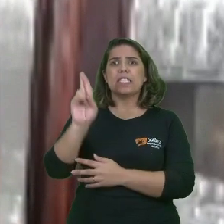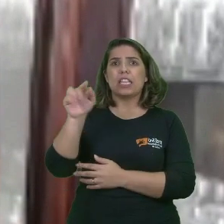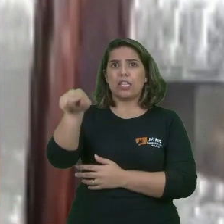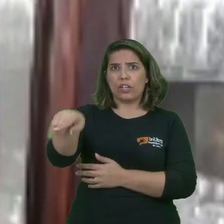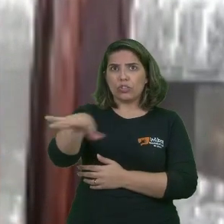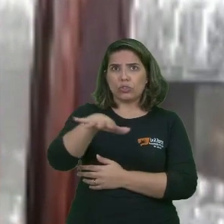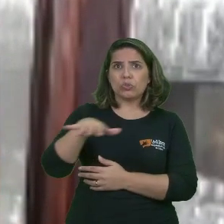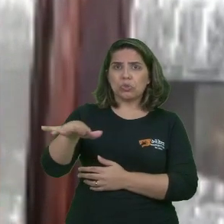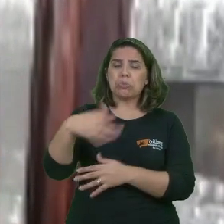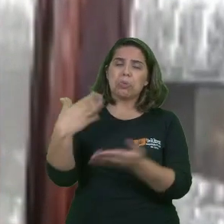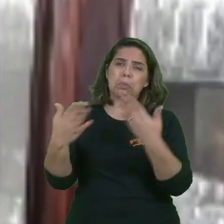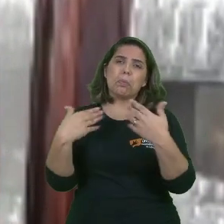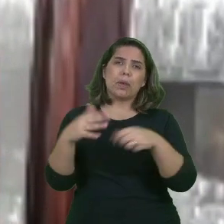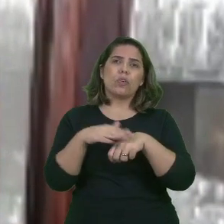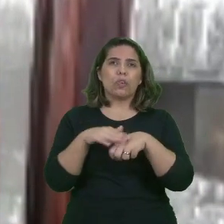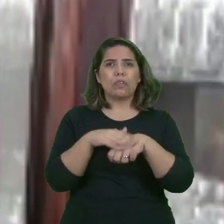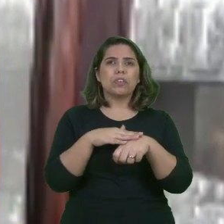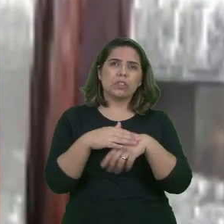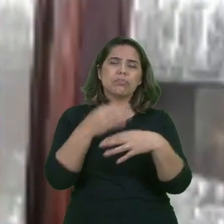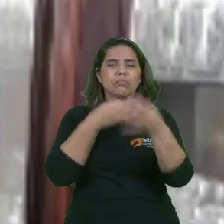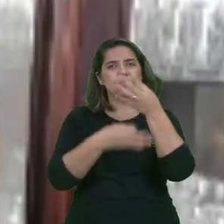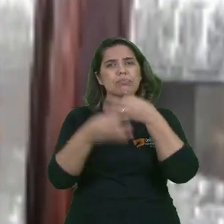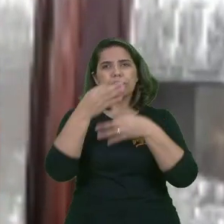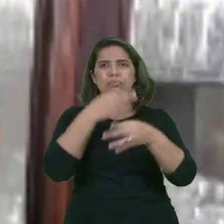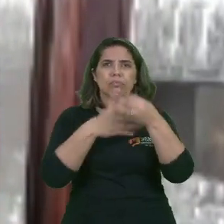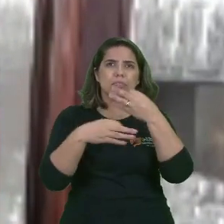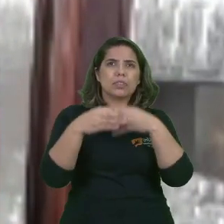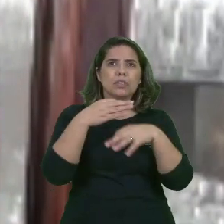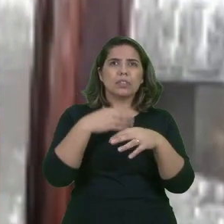sangue bastante lindo